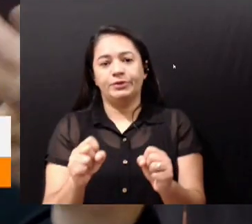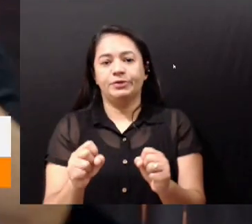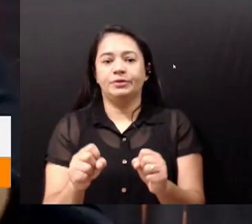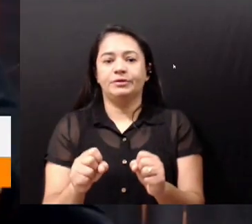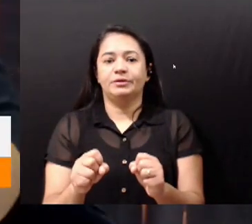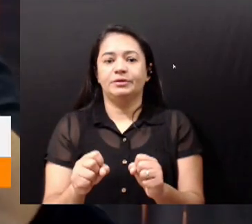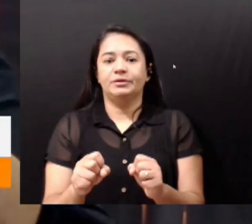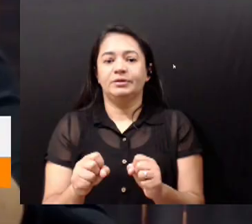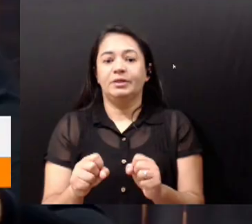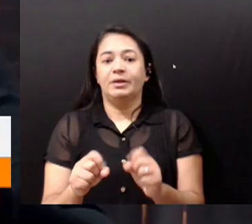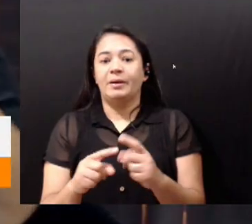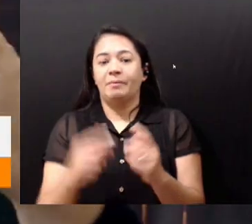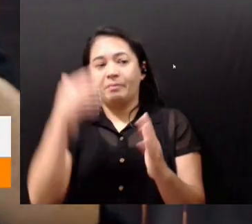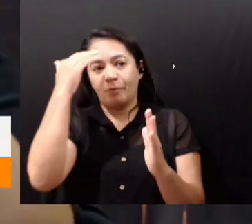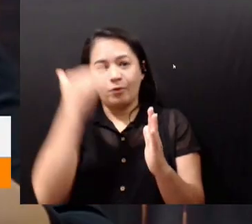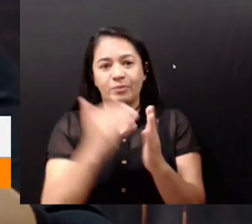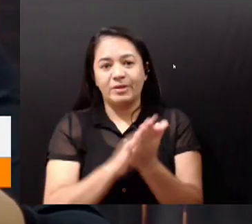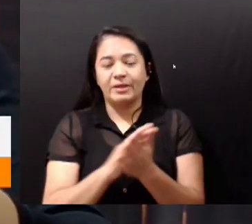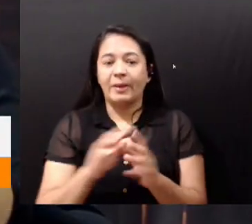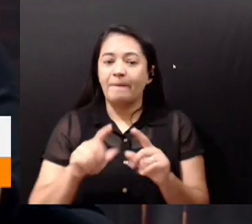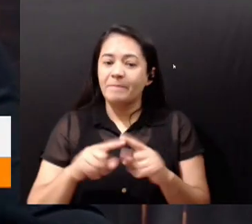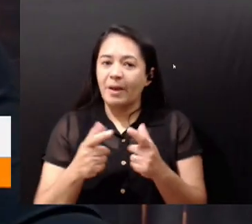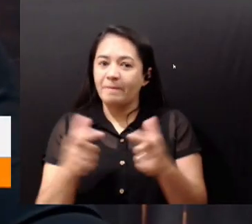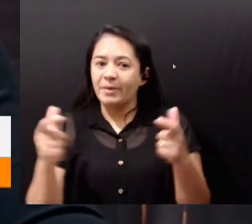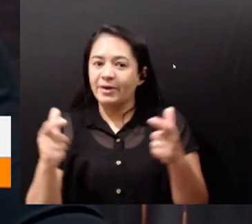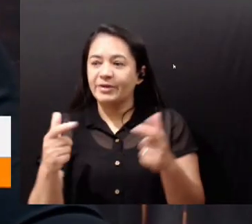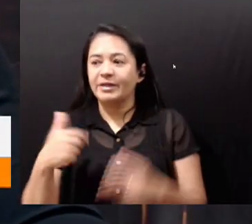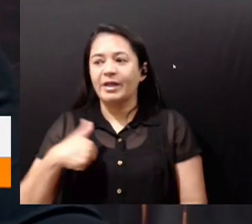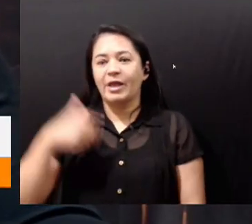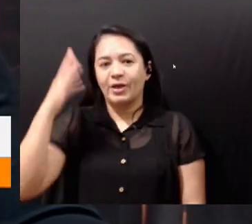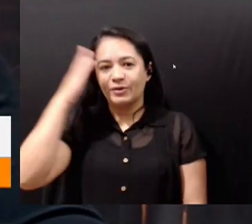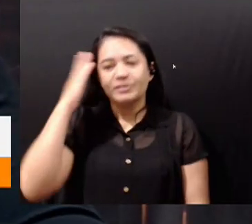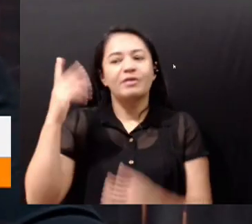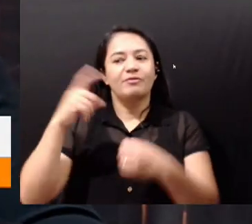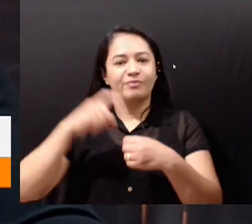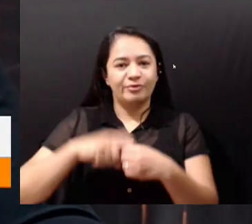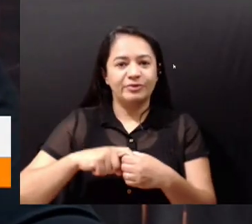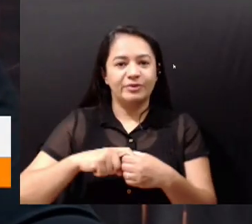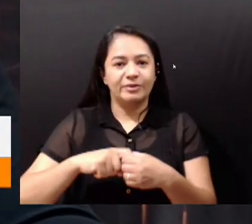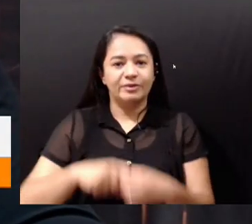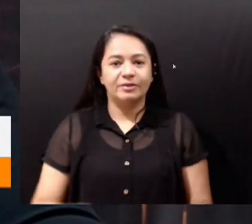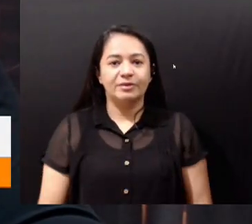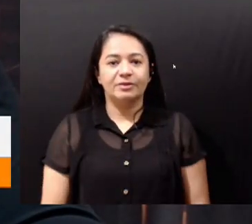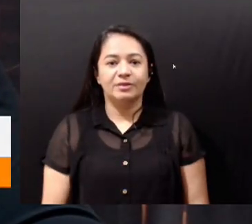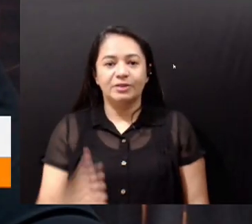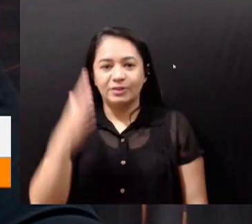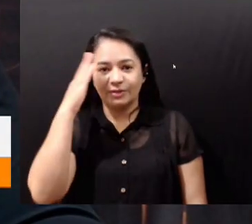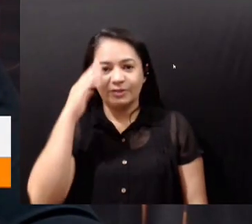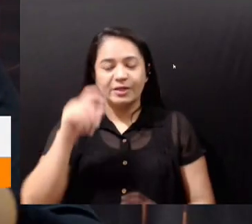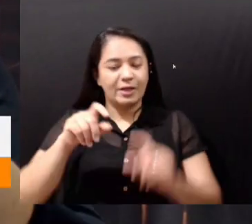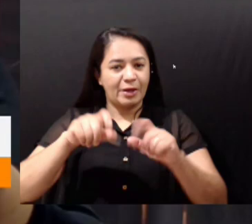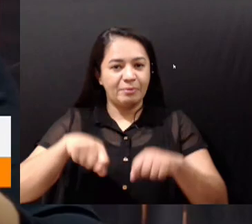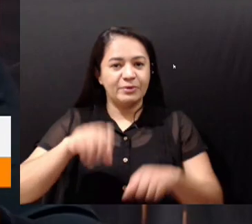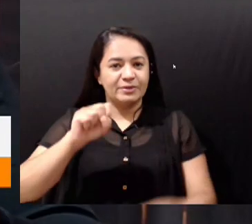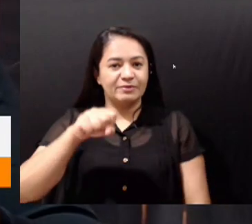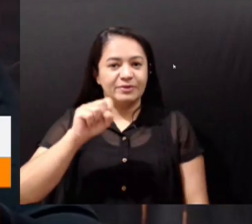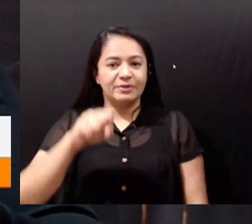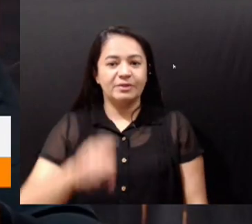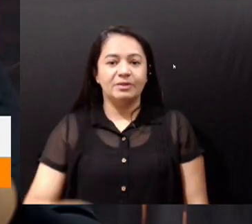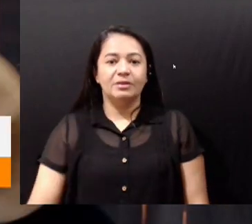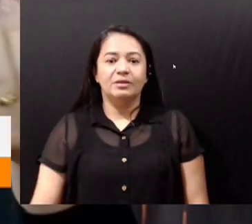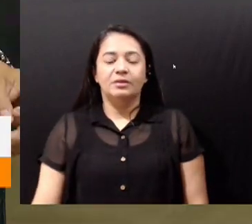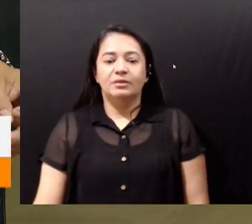na maioria das vezes eu sei o caminho para voltar e sei que tem essa possibilidade também, né? Sim. E fazer as